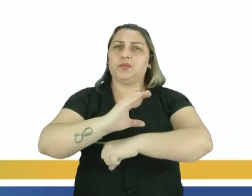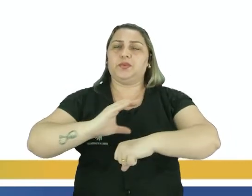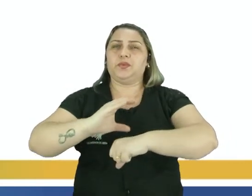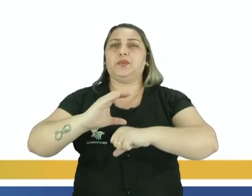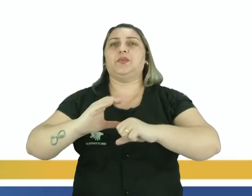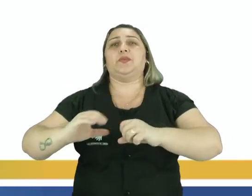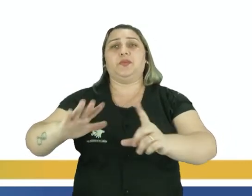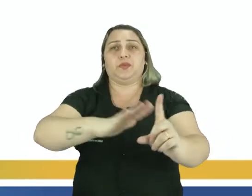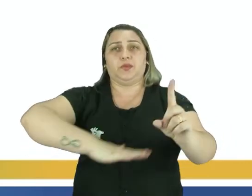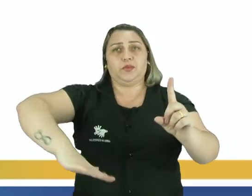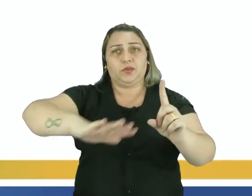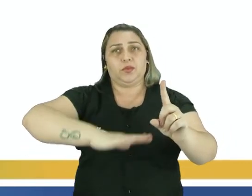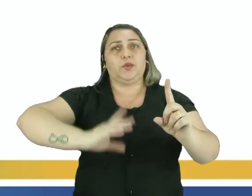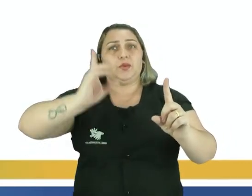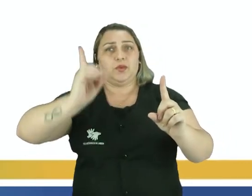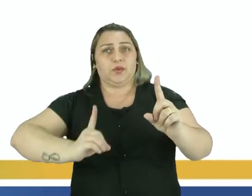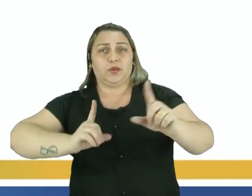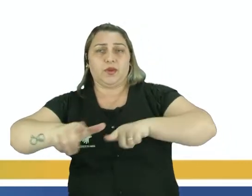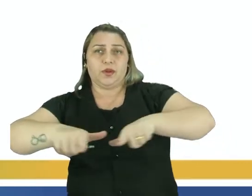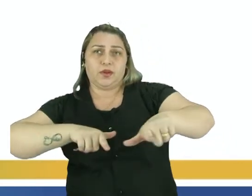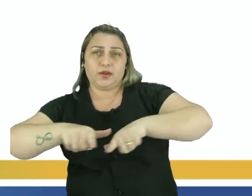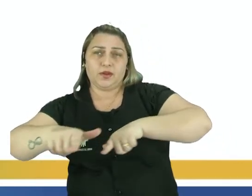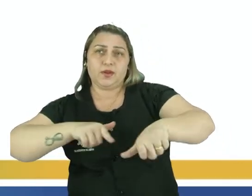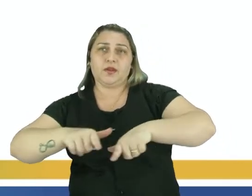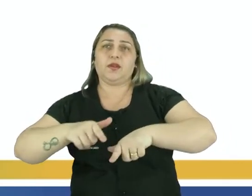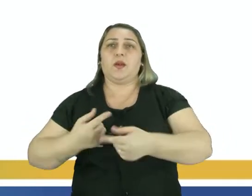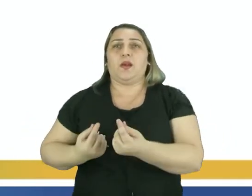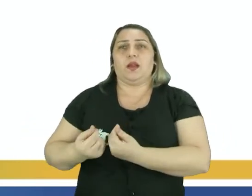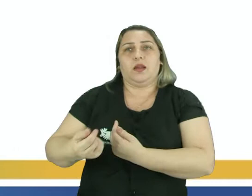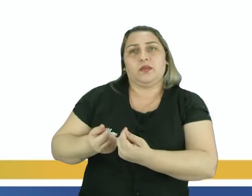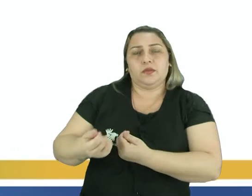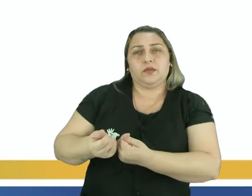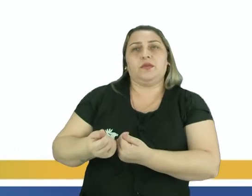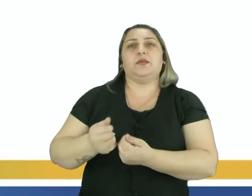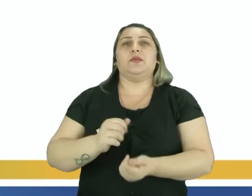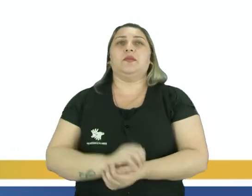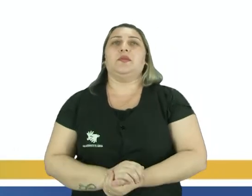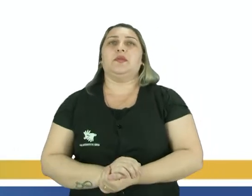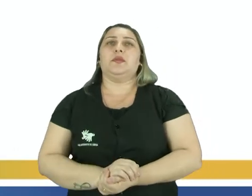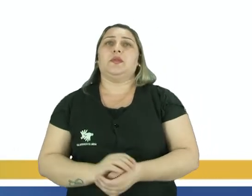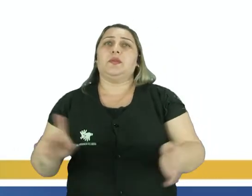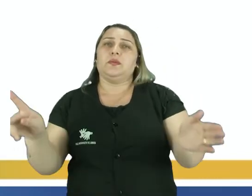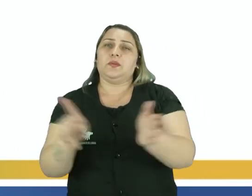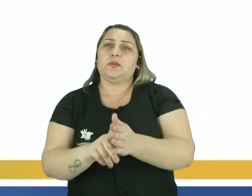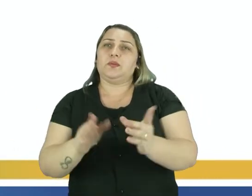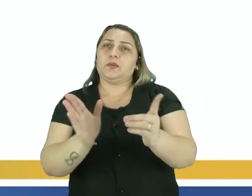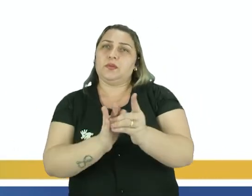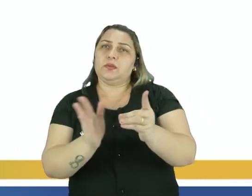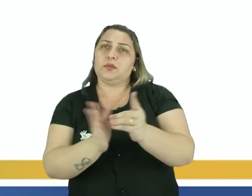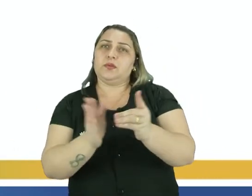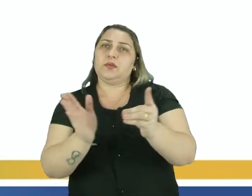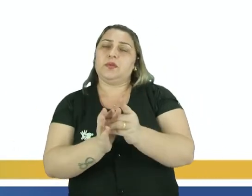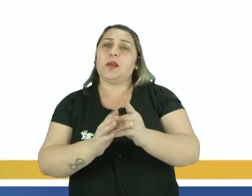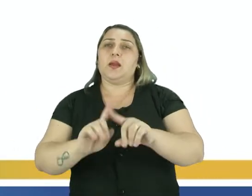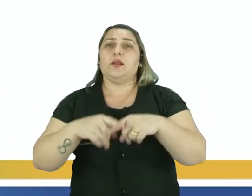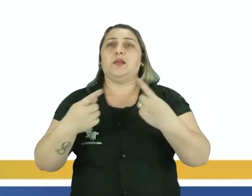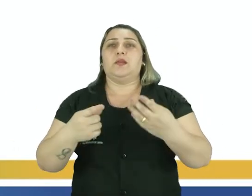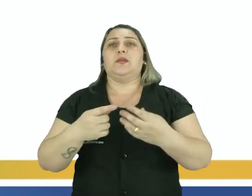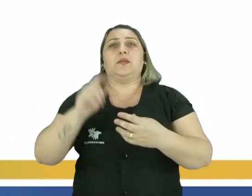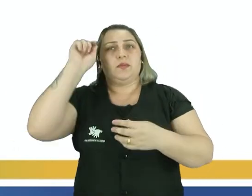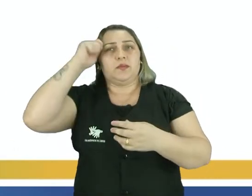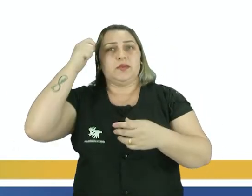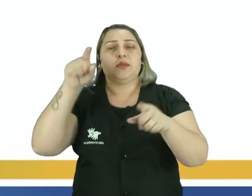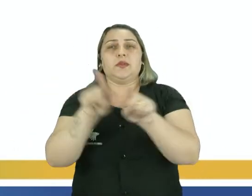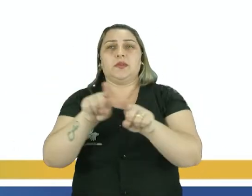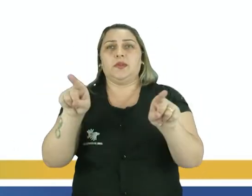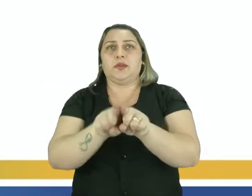da sociedade, seja ele nos direitos trabalhistas, nos direitos econômicos, para os povos indígenas, quilombolas, mas eu trouxe os direitos